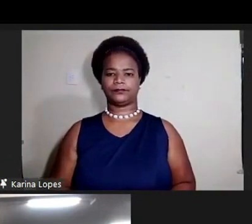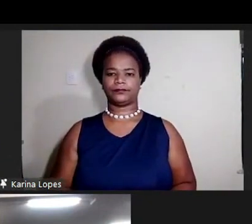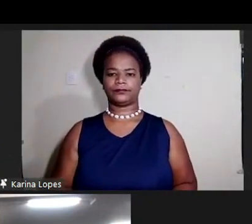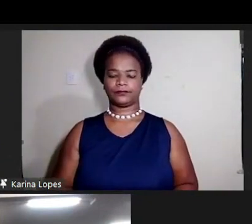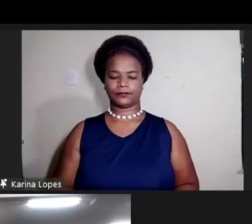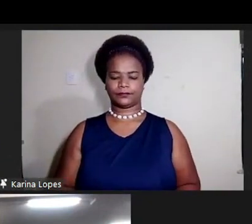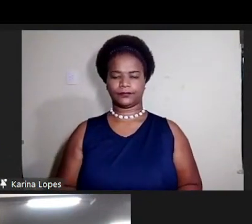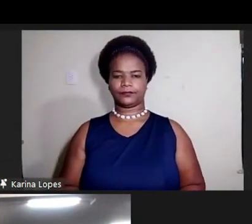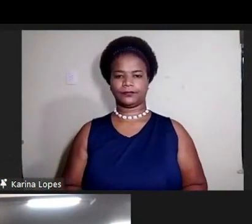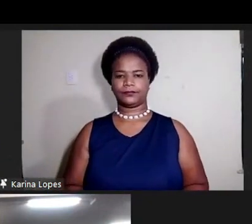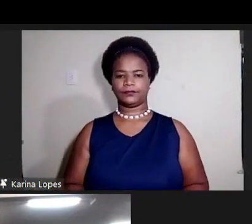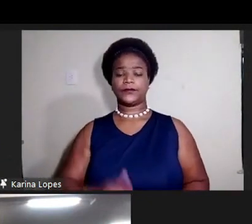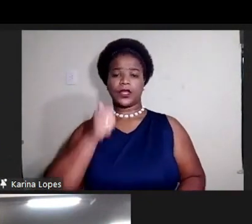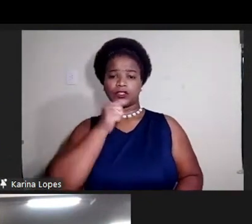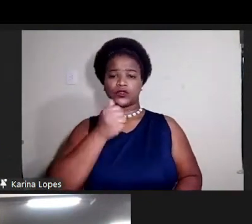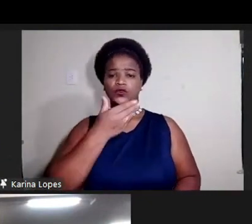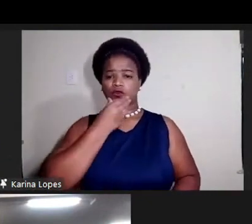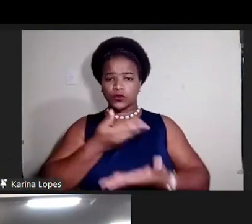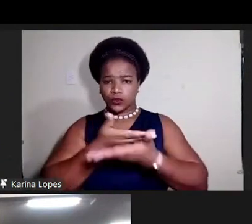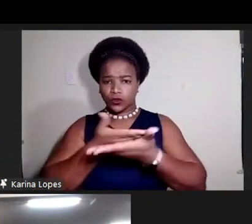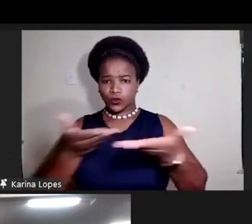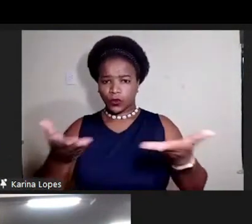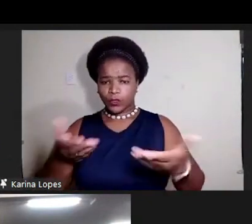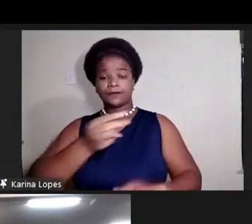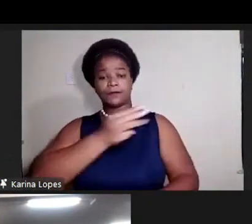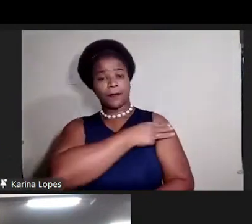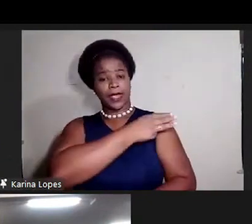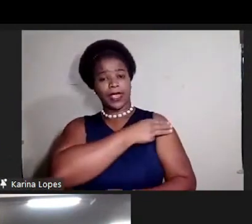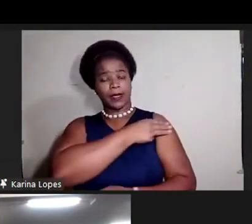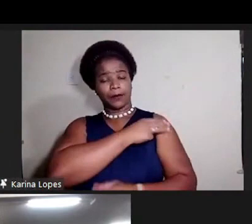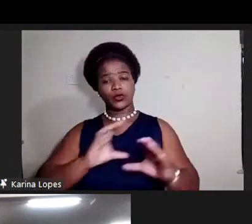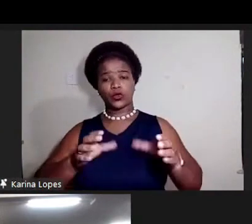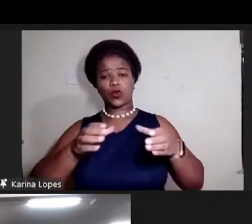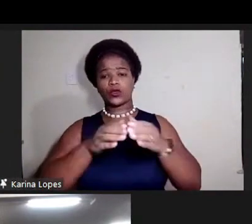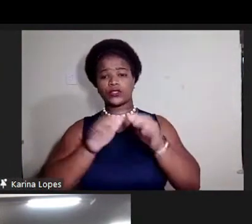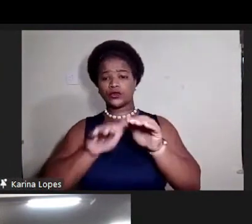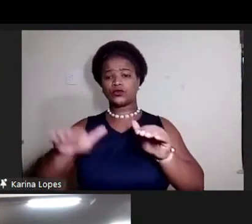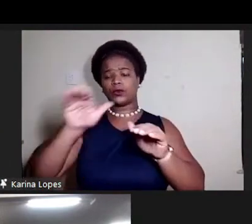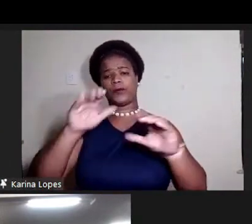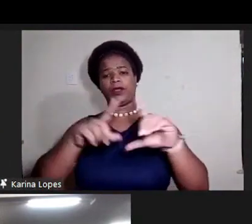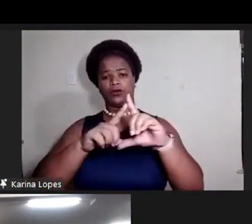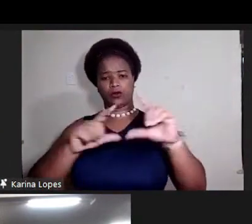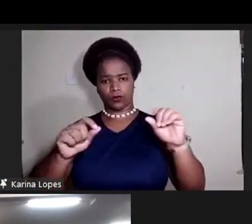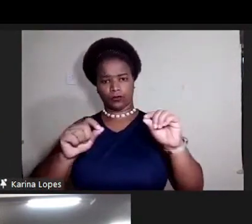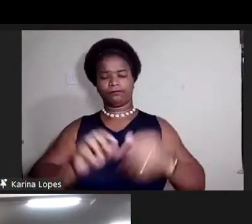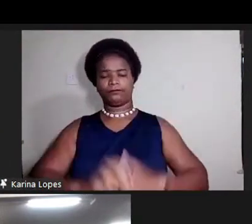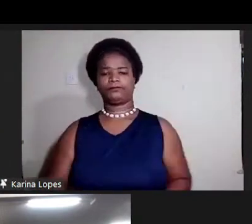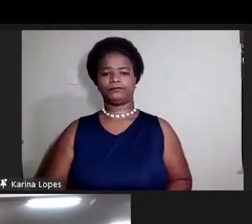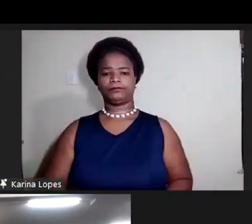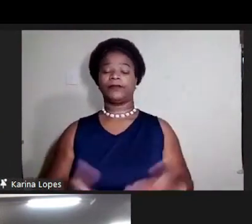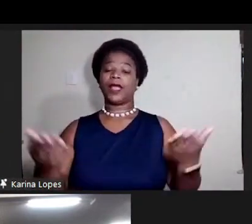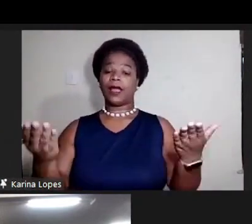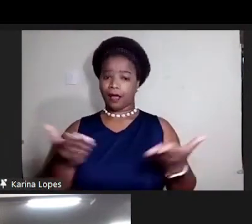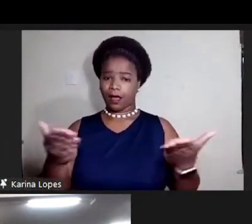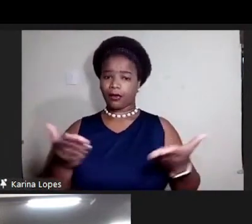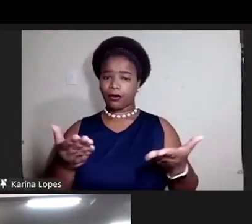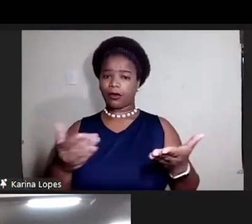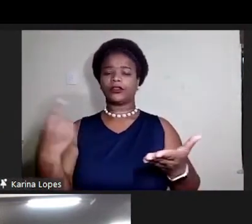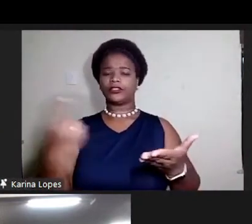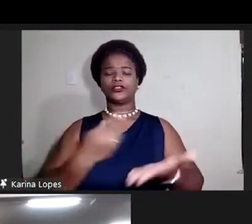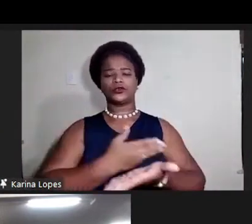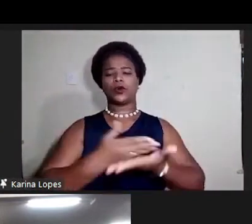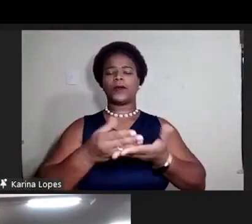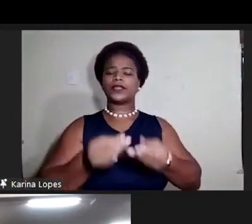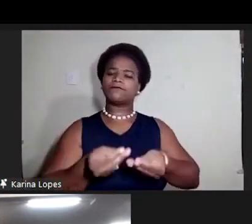Senhoras e senhores, membros do Conselho Superior da Universidade Federal de Juiz de Fora, passamos agora à entrega simbólica